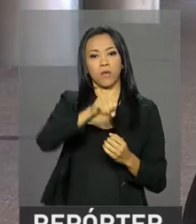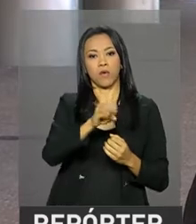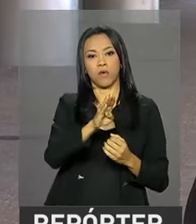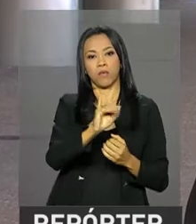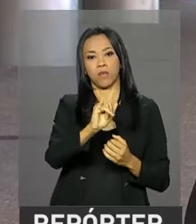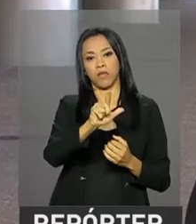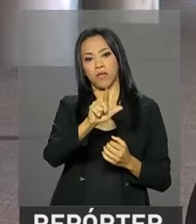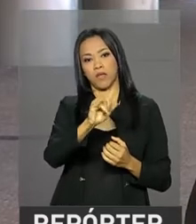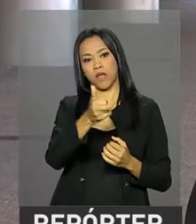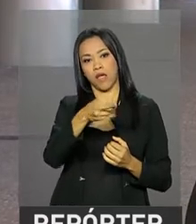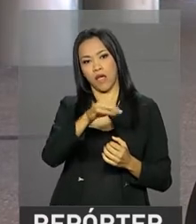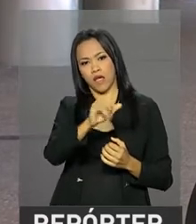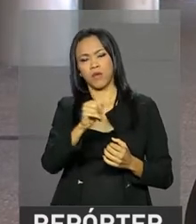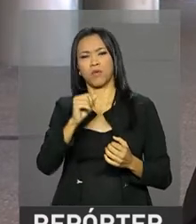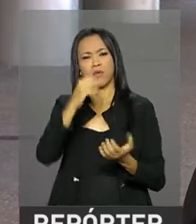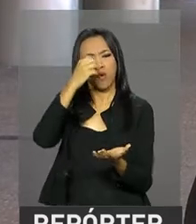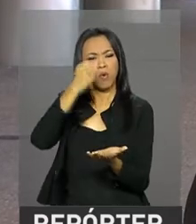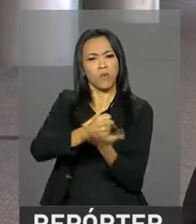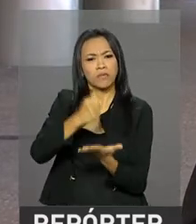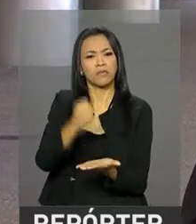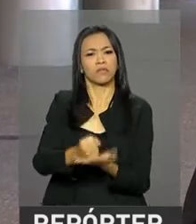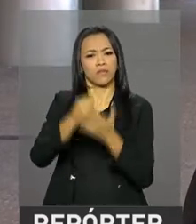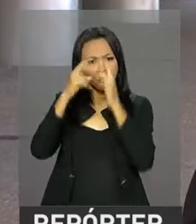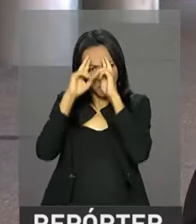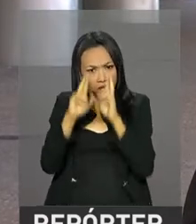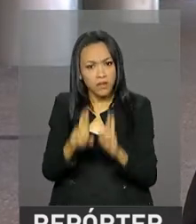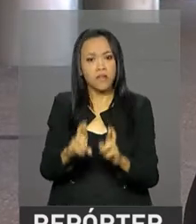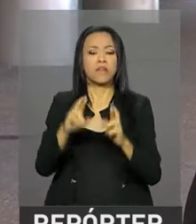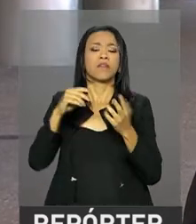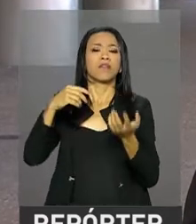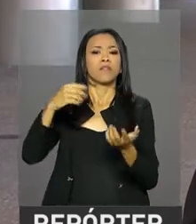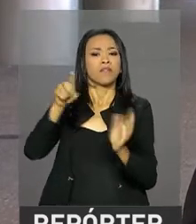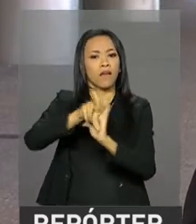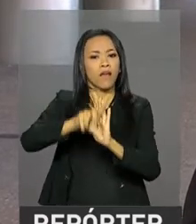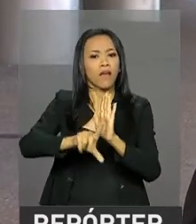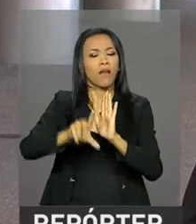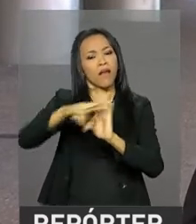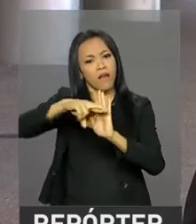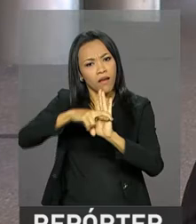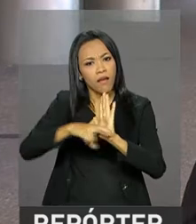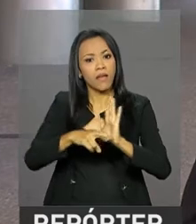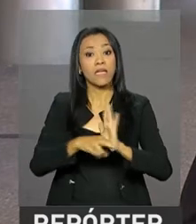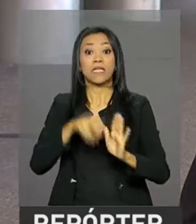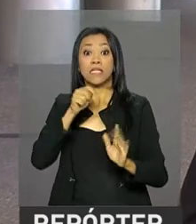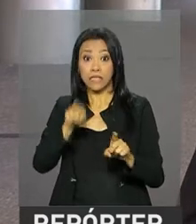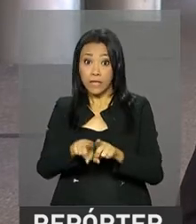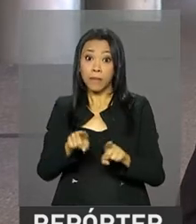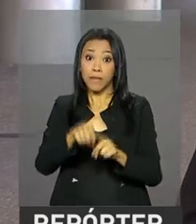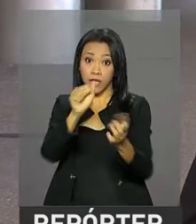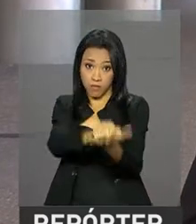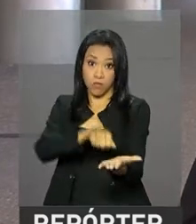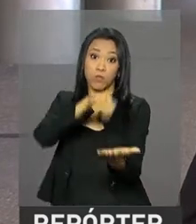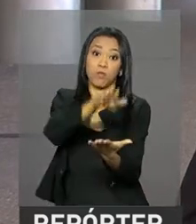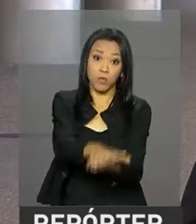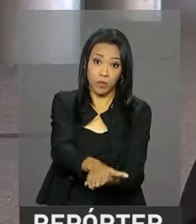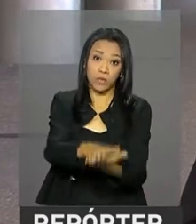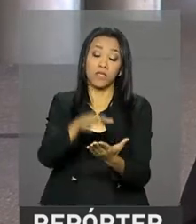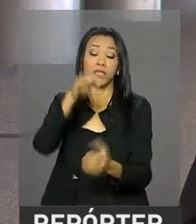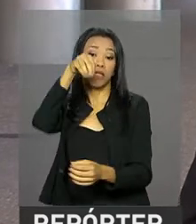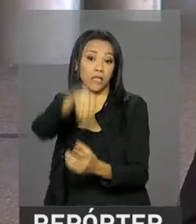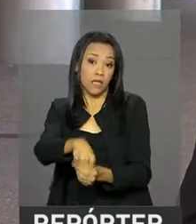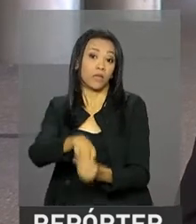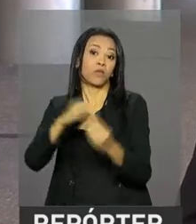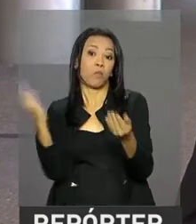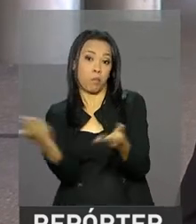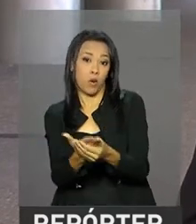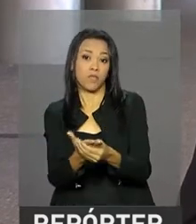segurança jurídica na supervisão e aplicação de penalidades em processos administrativos nesses